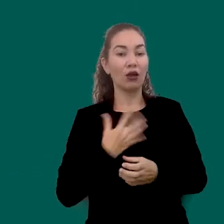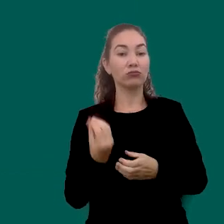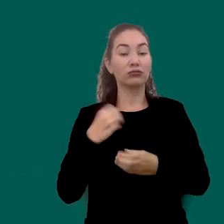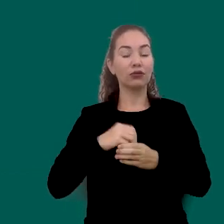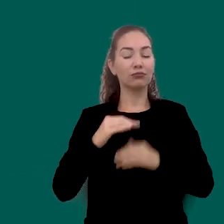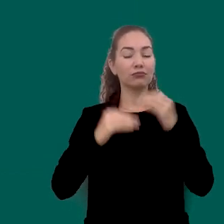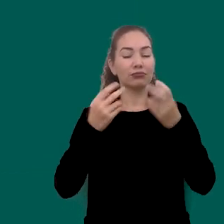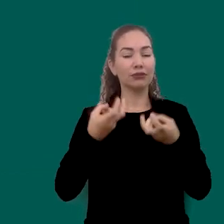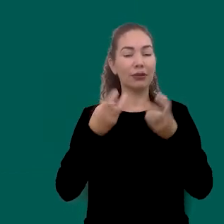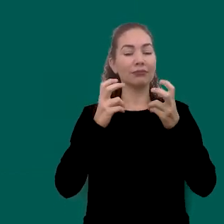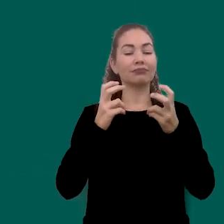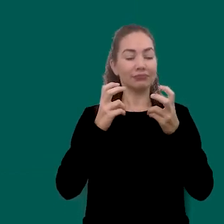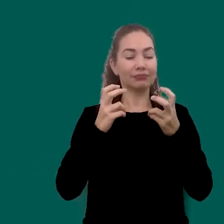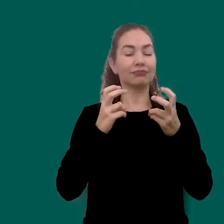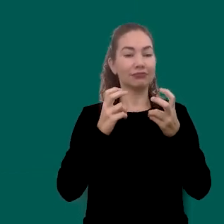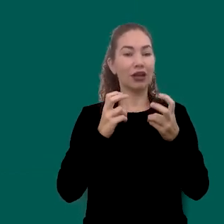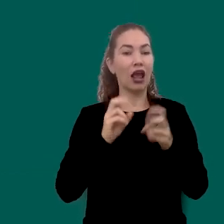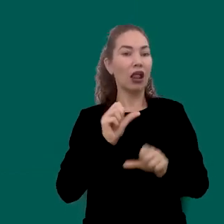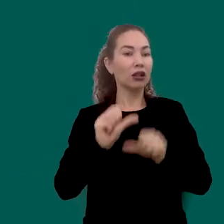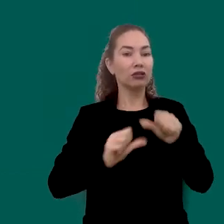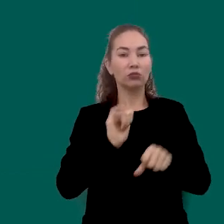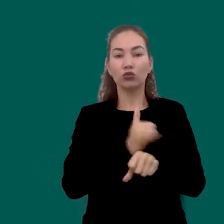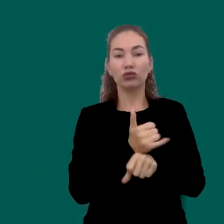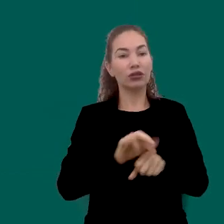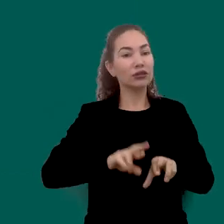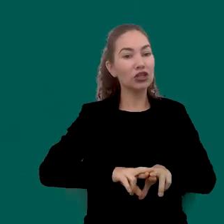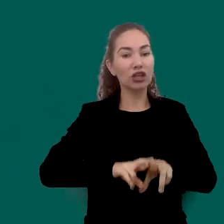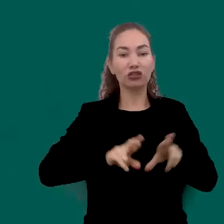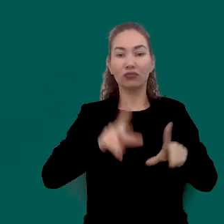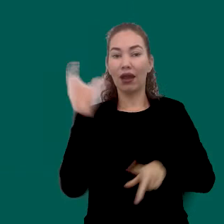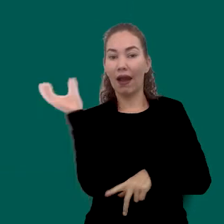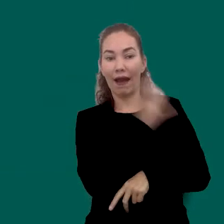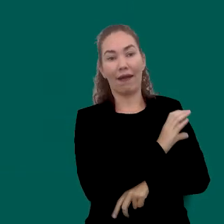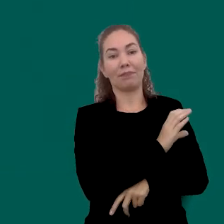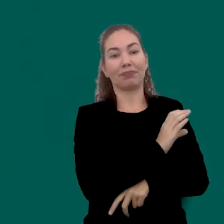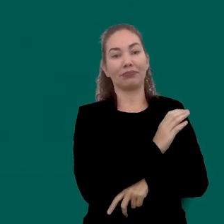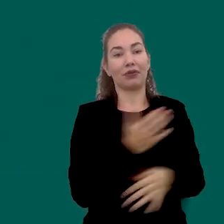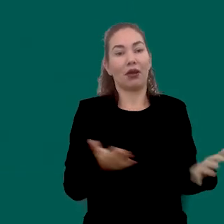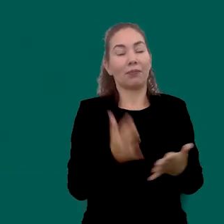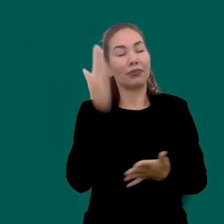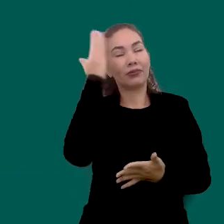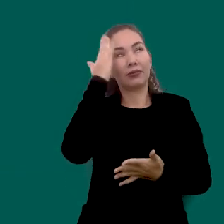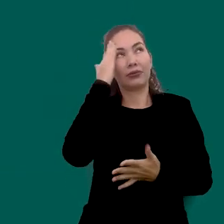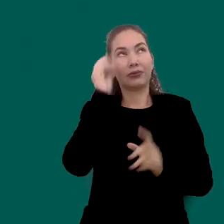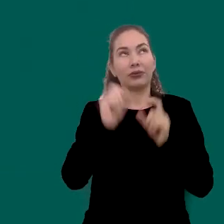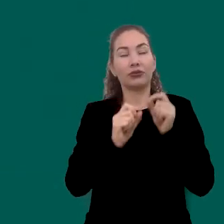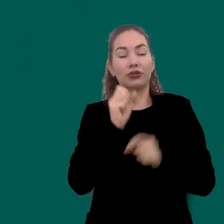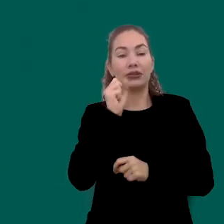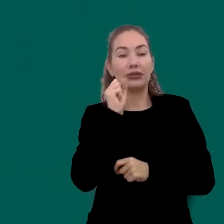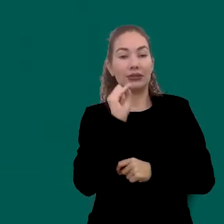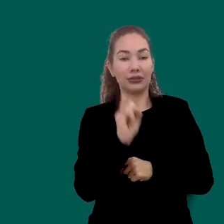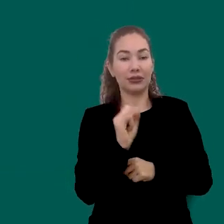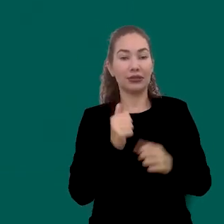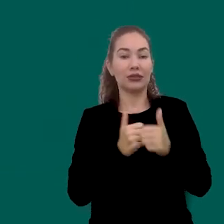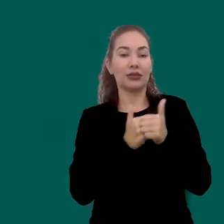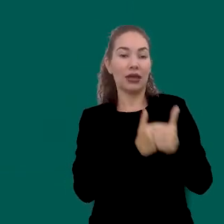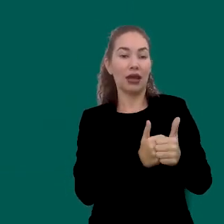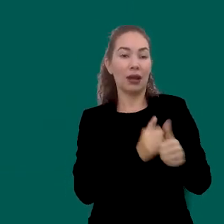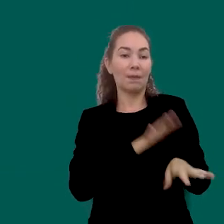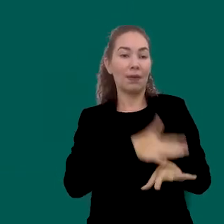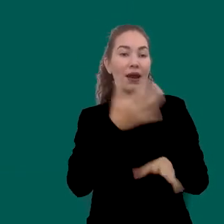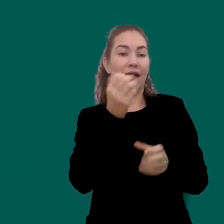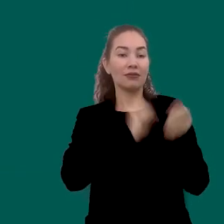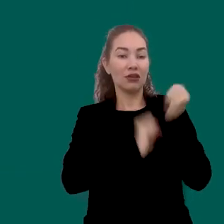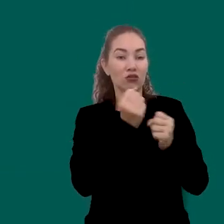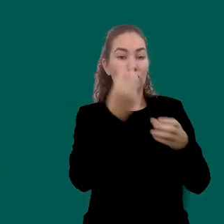processo. E eles mudam a estratégia muito rapidamente. Então, daqui a pouco eles vão entender que se eles se aliarem mais à indústria, eles conseguem trazer a indústria